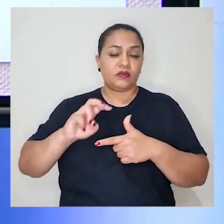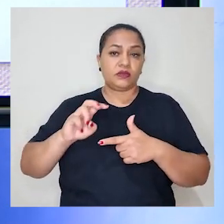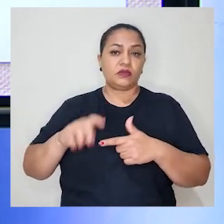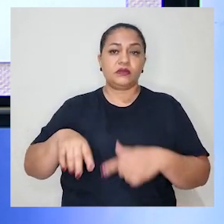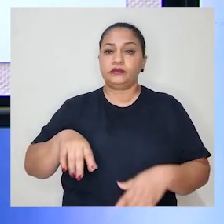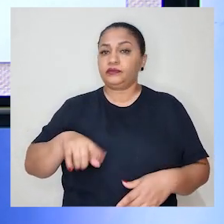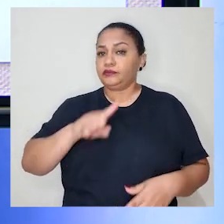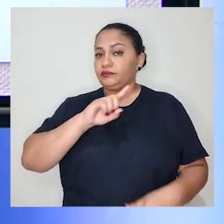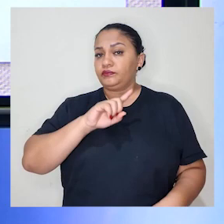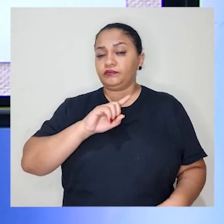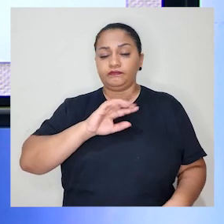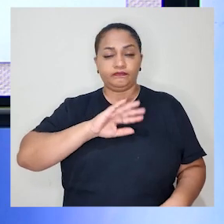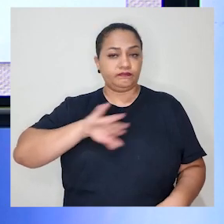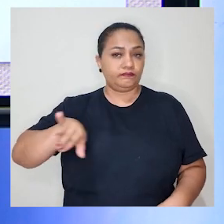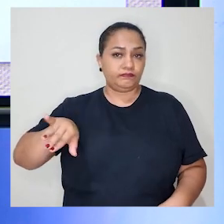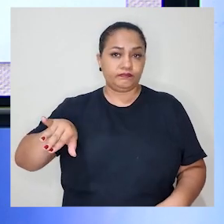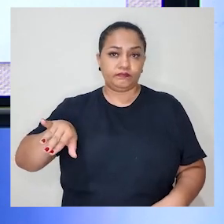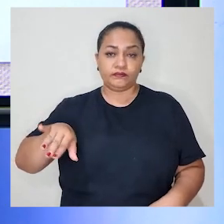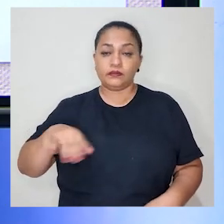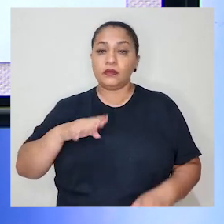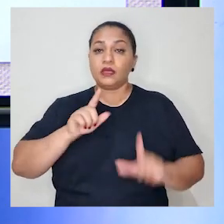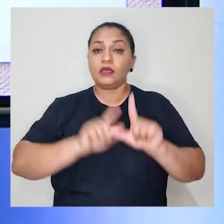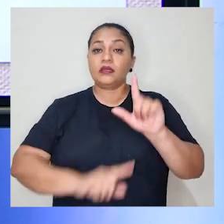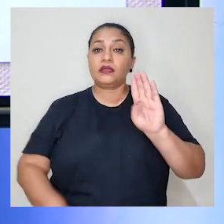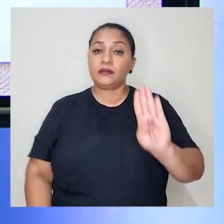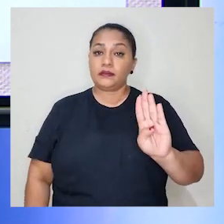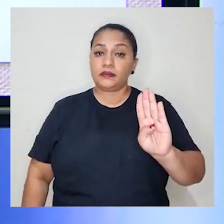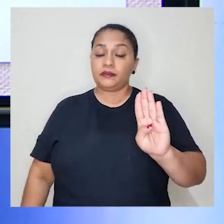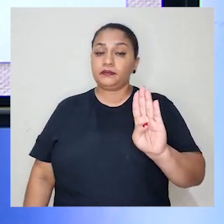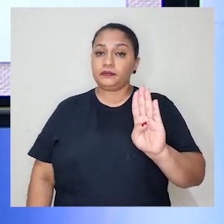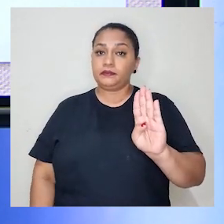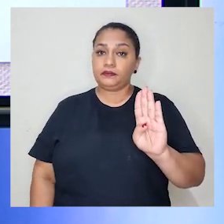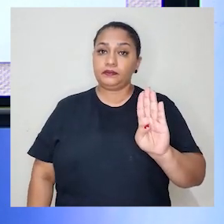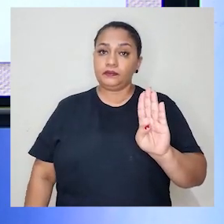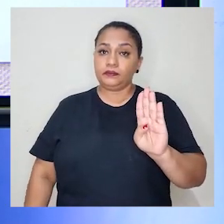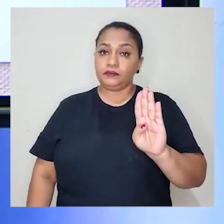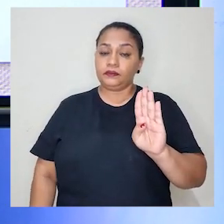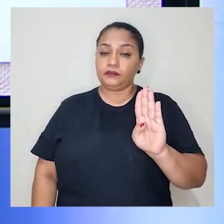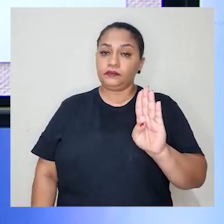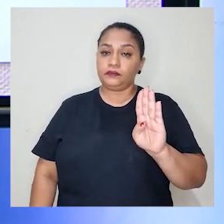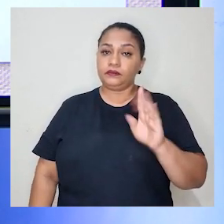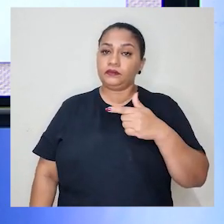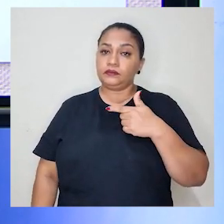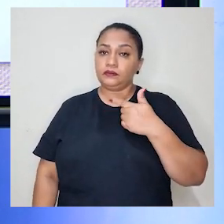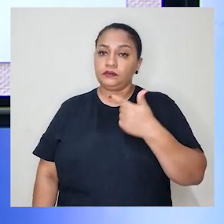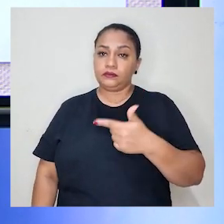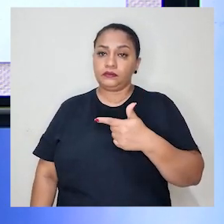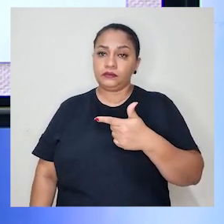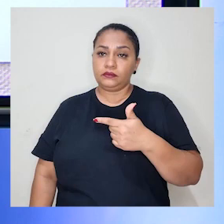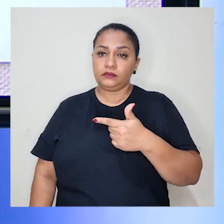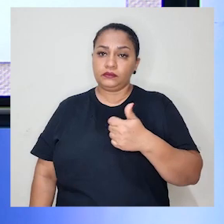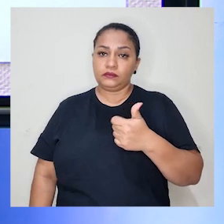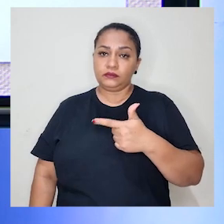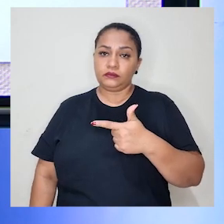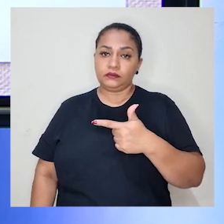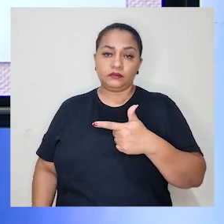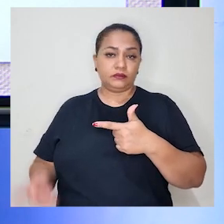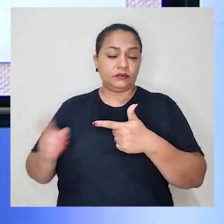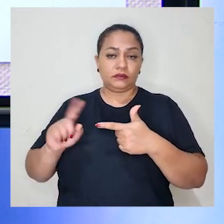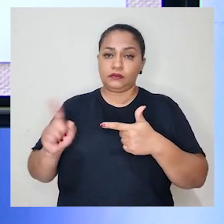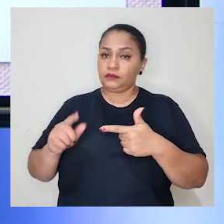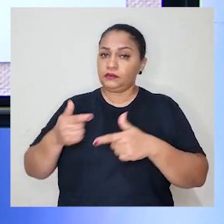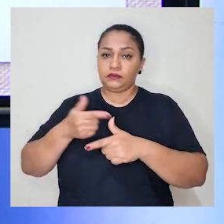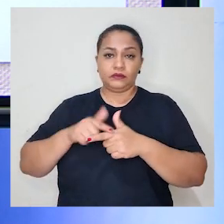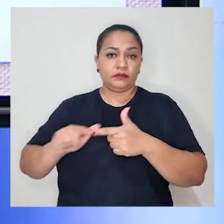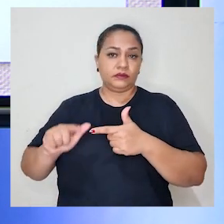elimina essa alternativa. Vamos aqui para a letra B. Termina em 2 aqui. O 12 não é